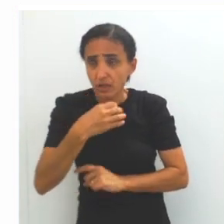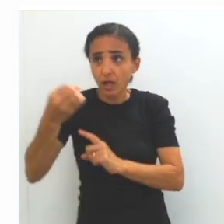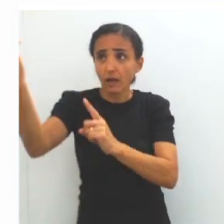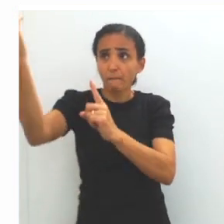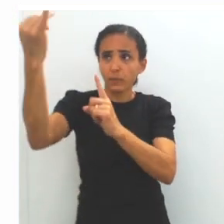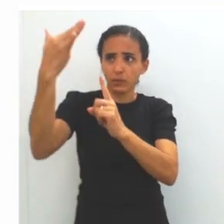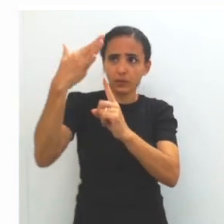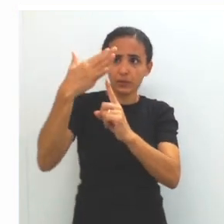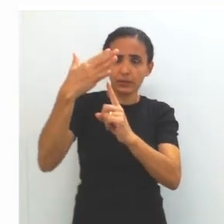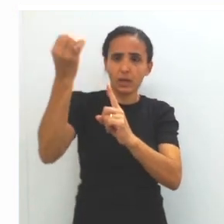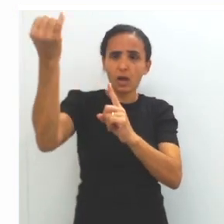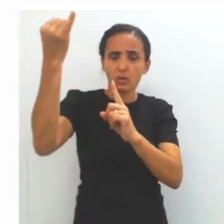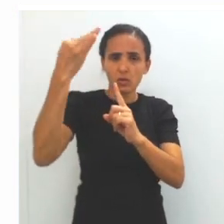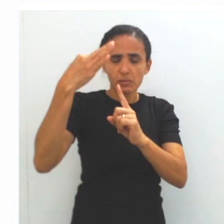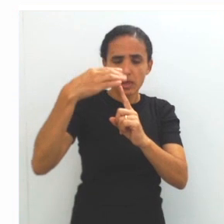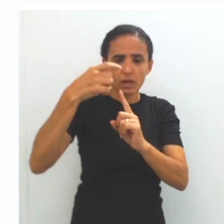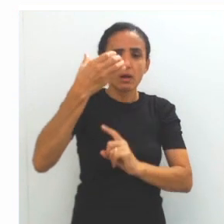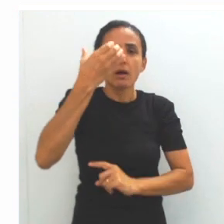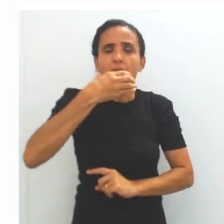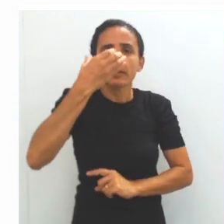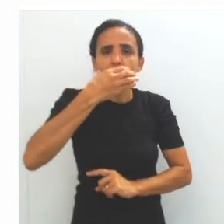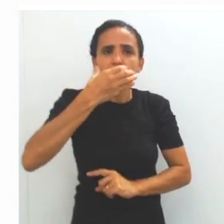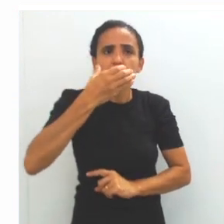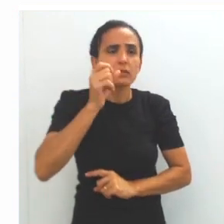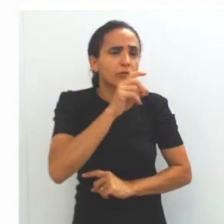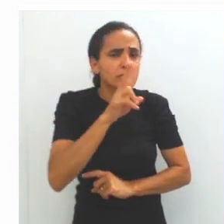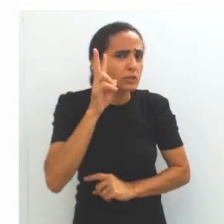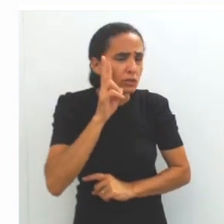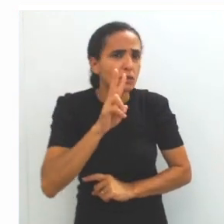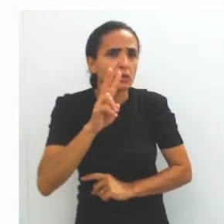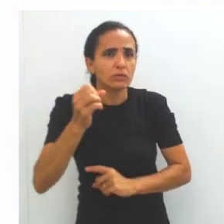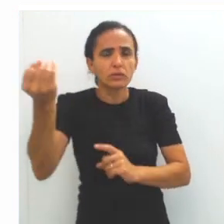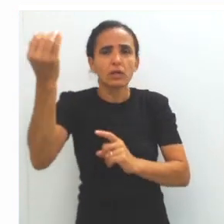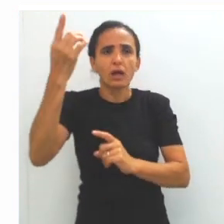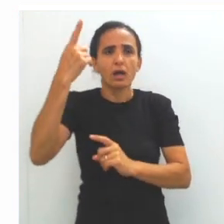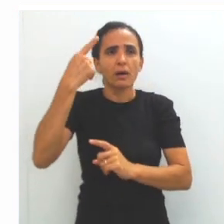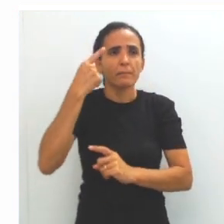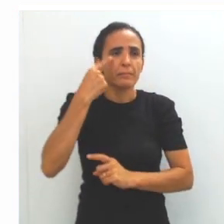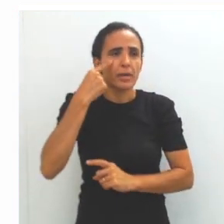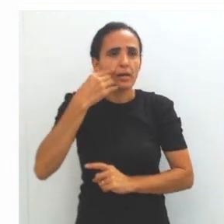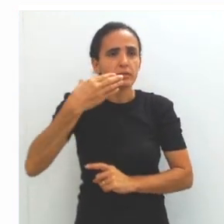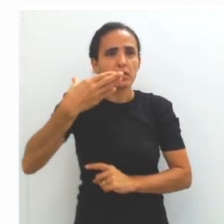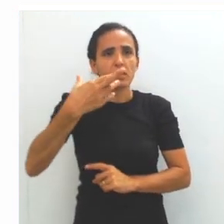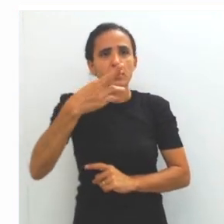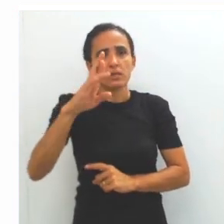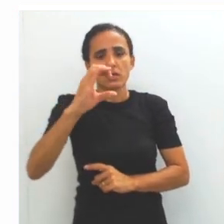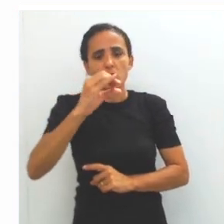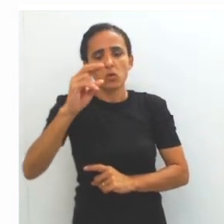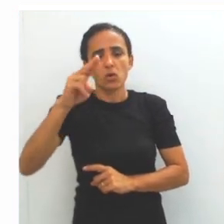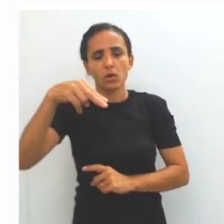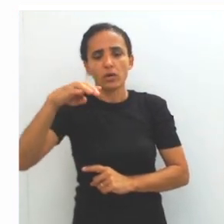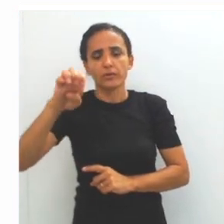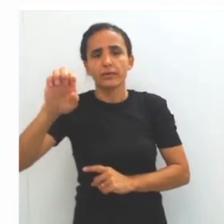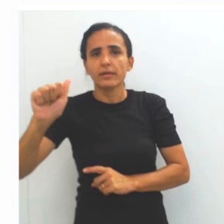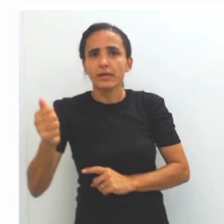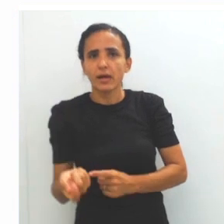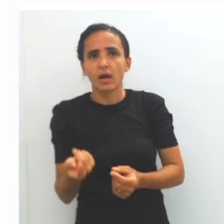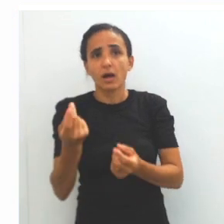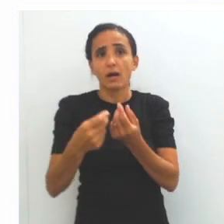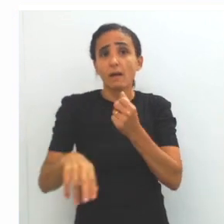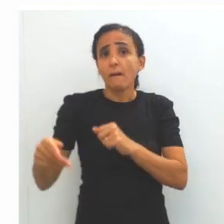reflete e entra nos meus olhos. Passa por onde? Passa pela córnea, passa